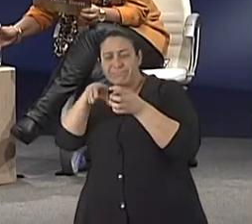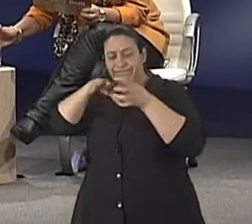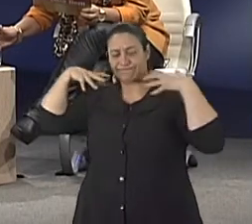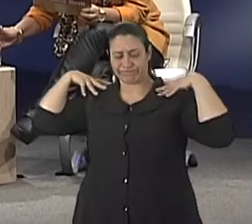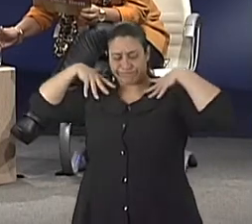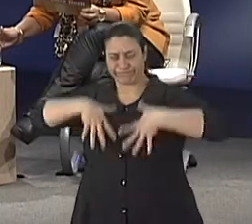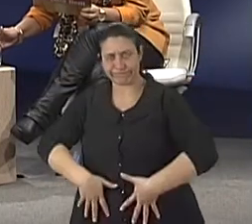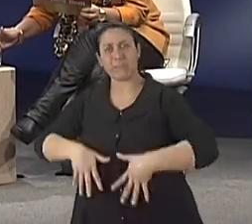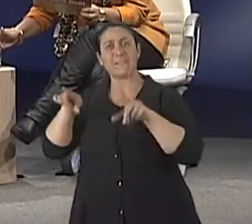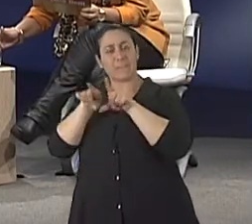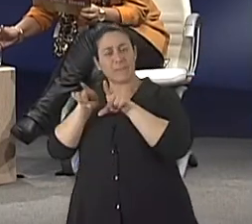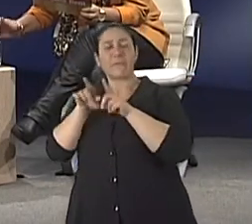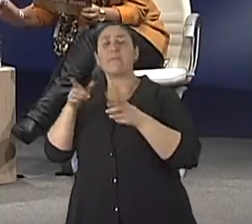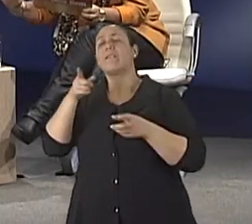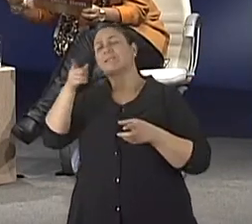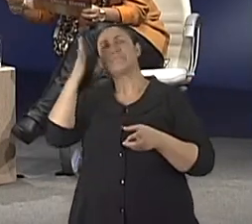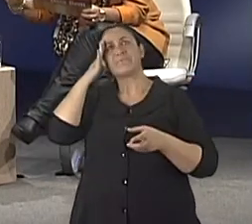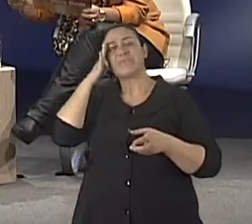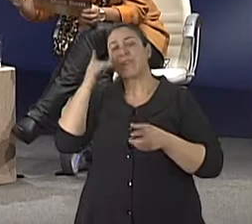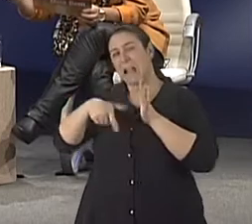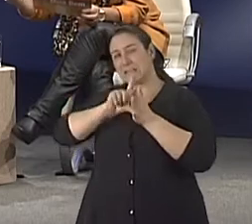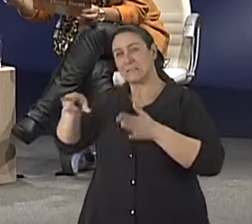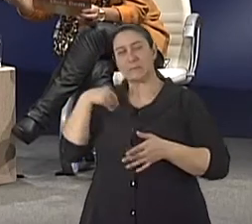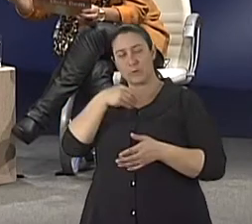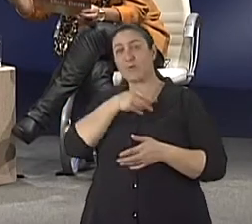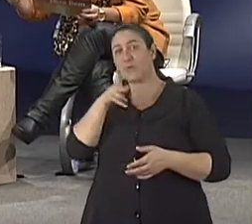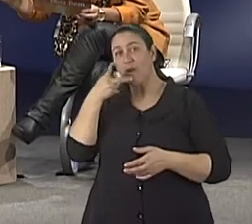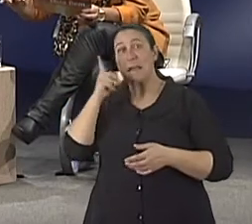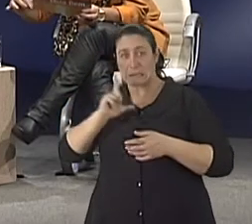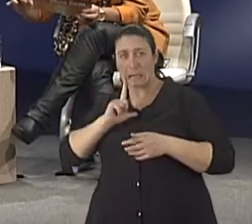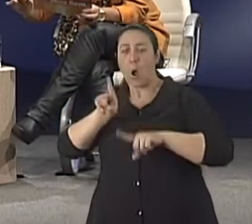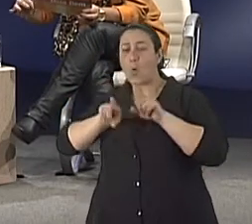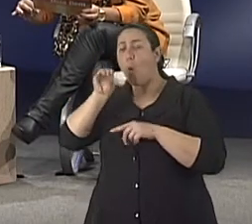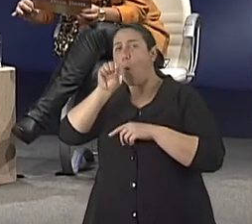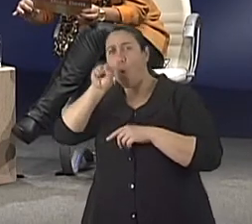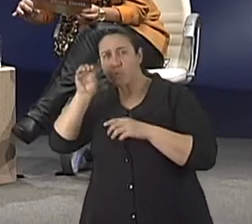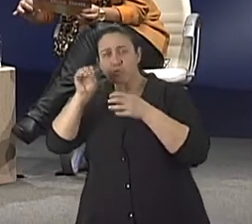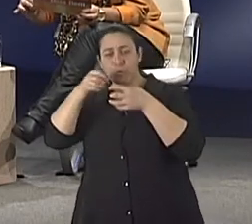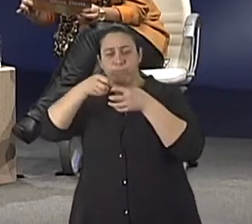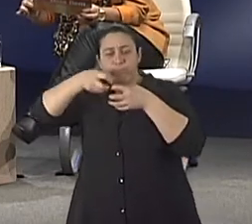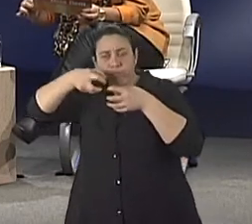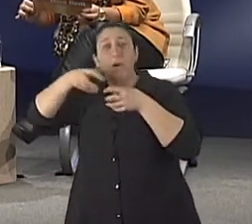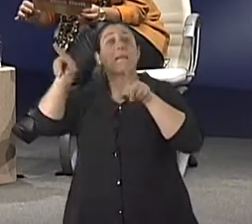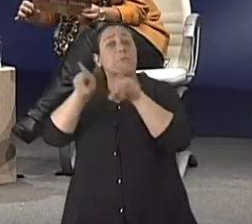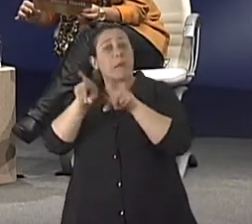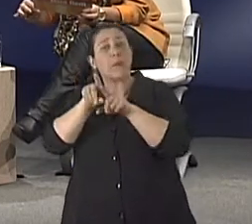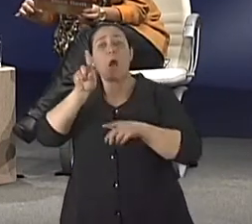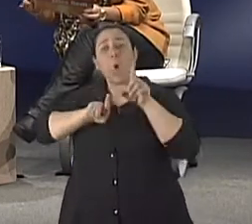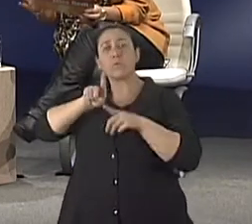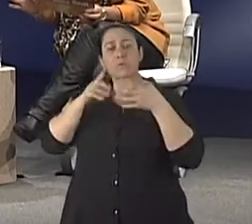essa articulação com o doutor estava falando antes é o sozinhos uns crescem os outros perdem essa essa mobilidade